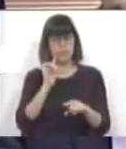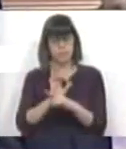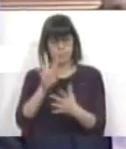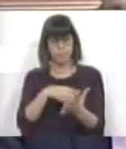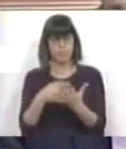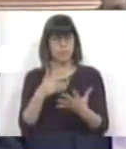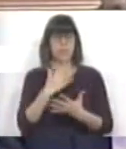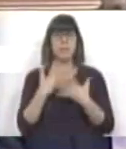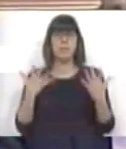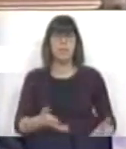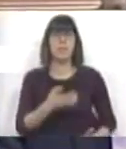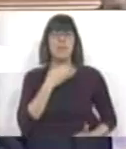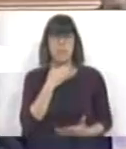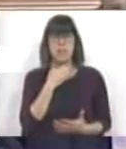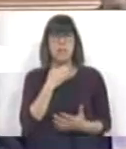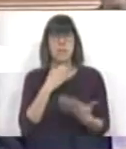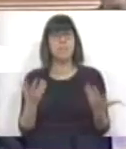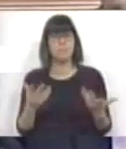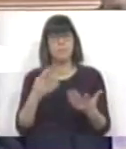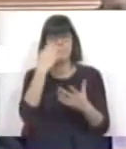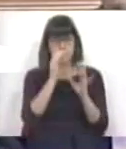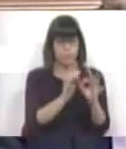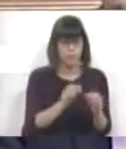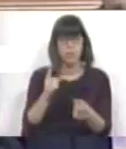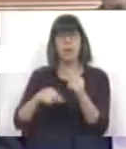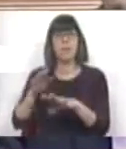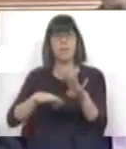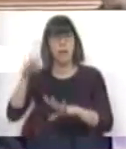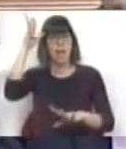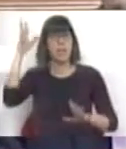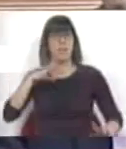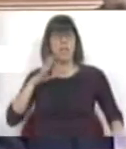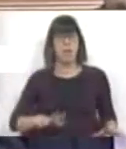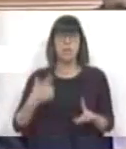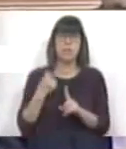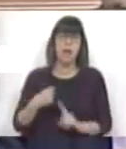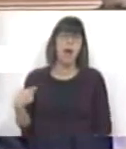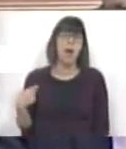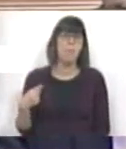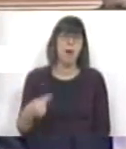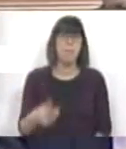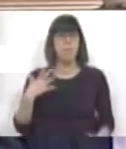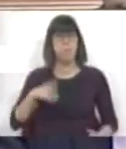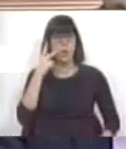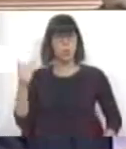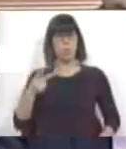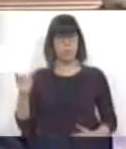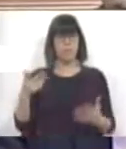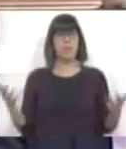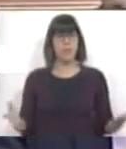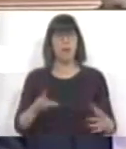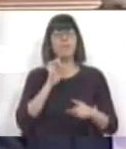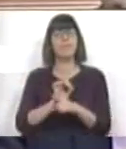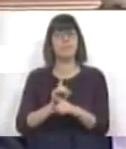este quadro de profunda crise, em que suinicultores e produtores de leite nacionais lutam diariamente pela sobrevivência,